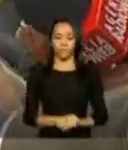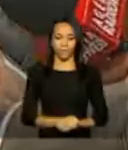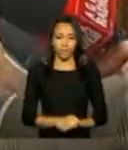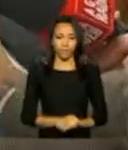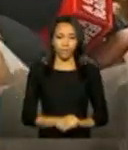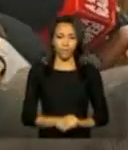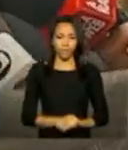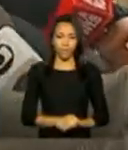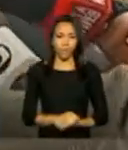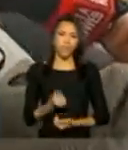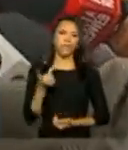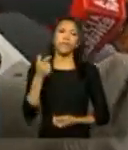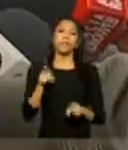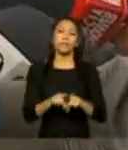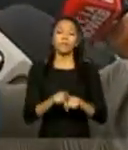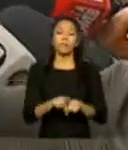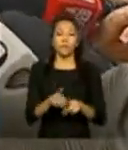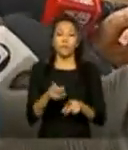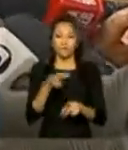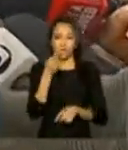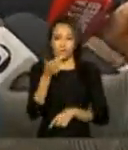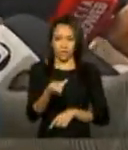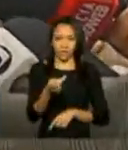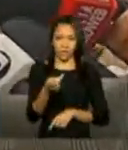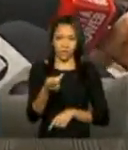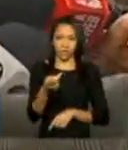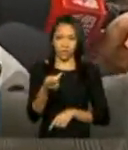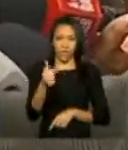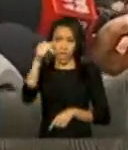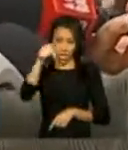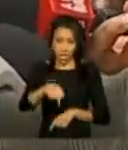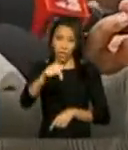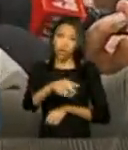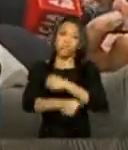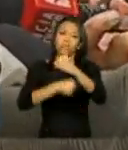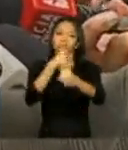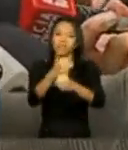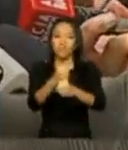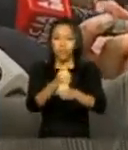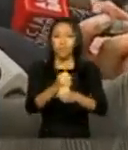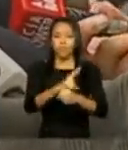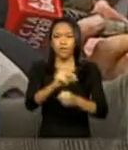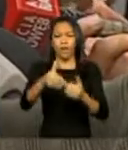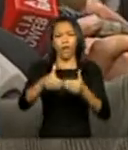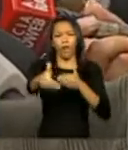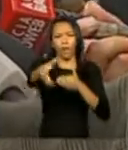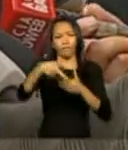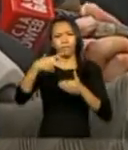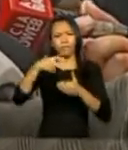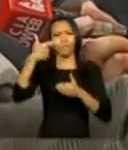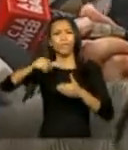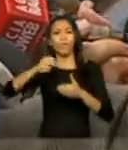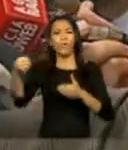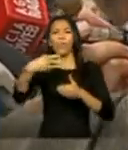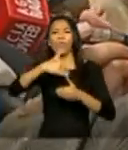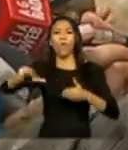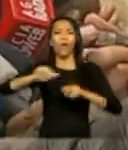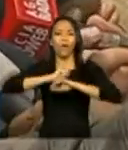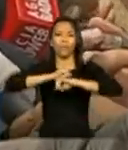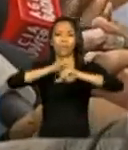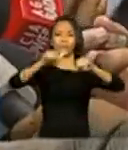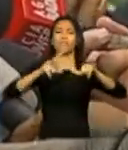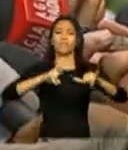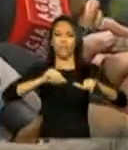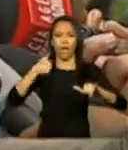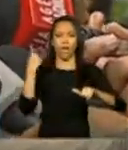Quando inaugura o Degran? Está aqui. O Degran já está nos próximos, este ano nós teremos novidades com relação a isso e vamos avançar